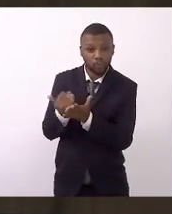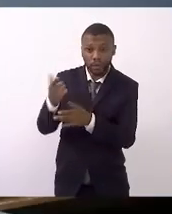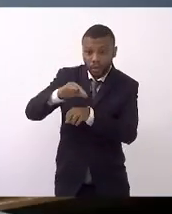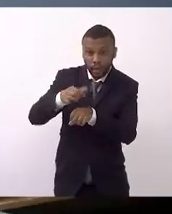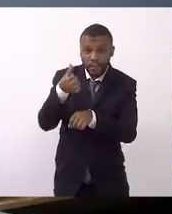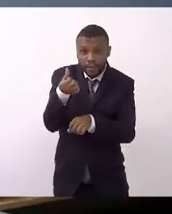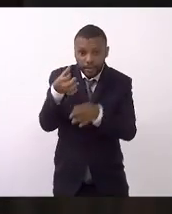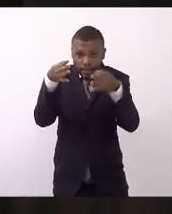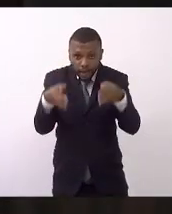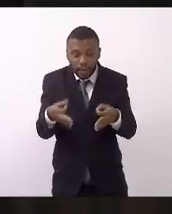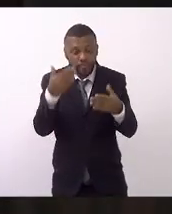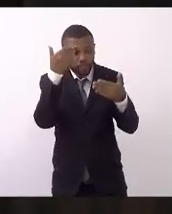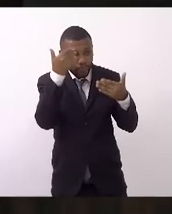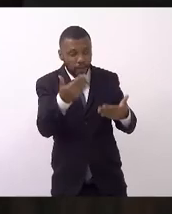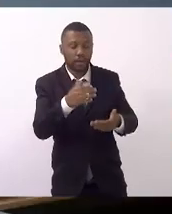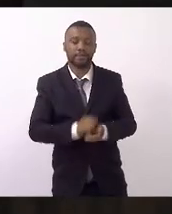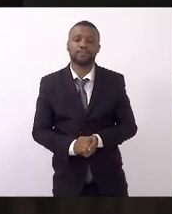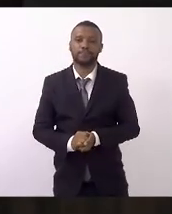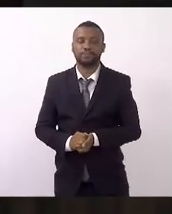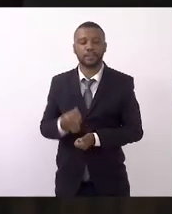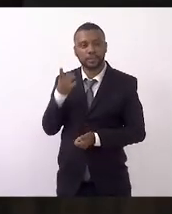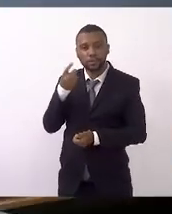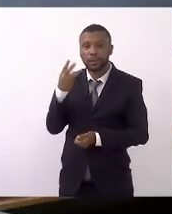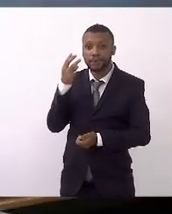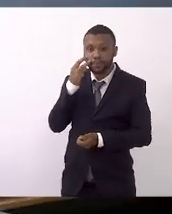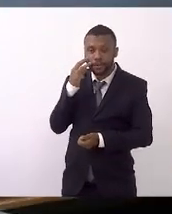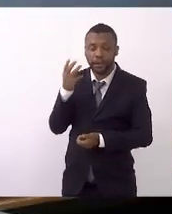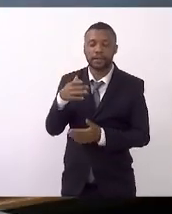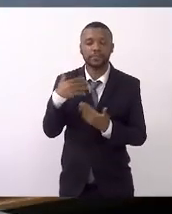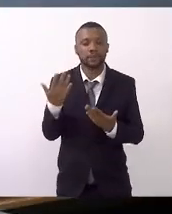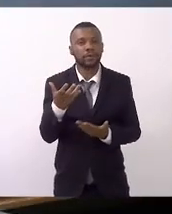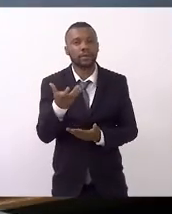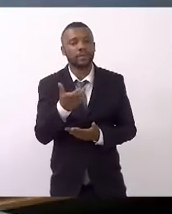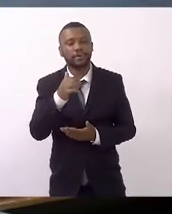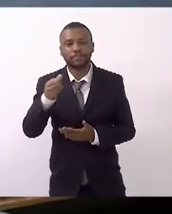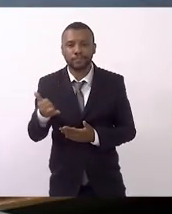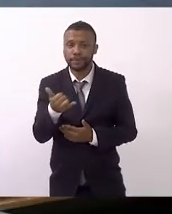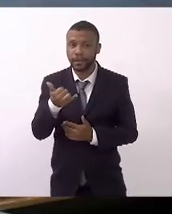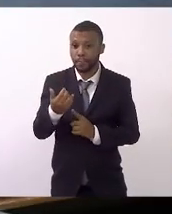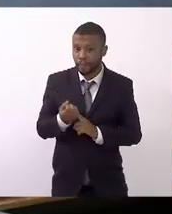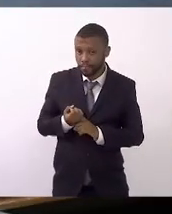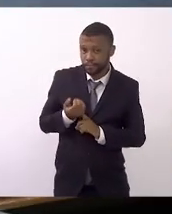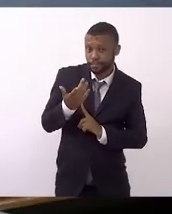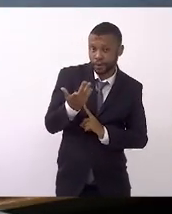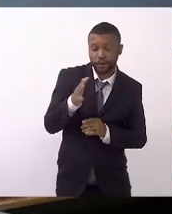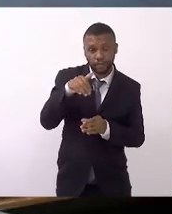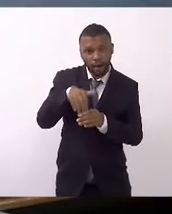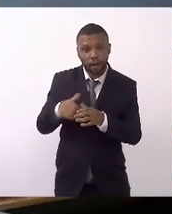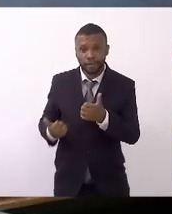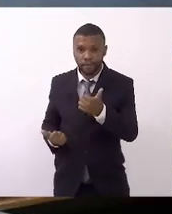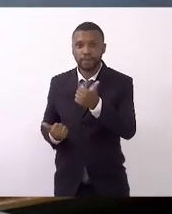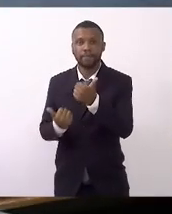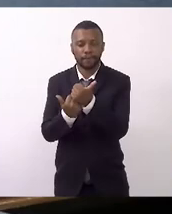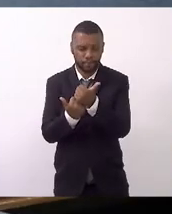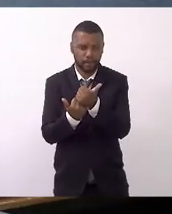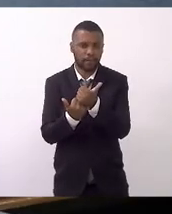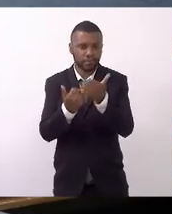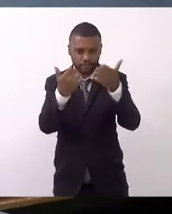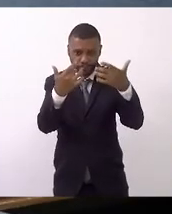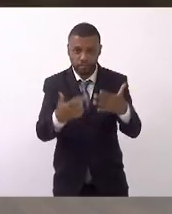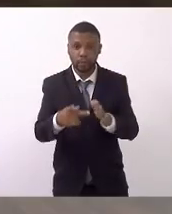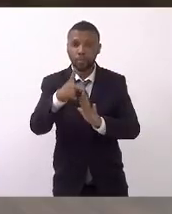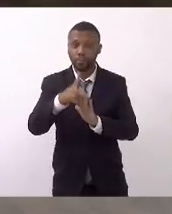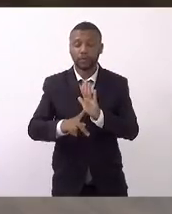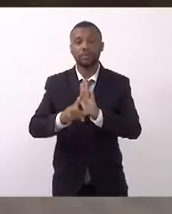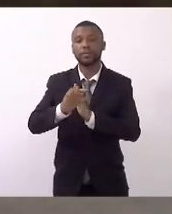presidenta. Deputado Valdec Carneiro. Deputada Tia Ju, eu queria declarar o voto favorável que dei ao projeto